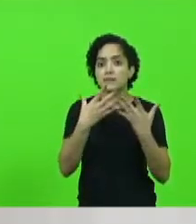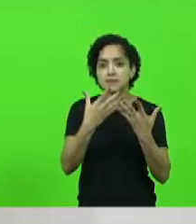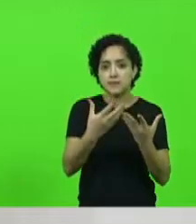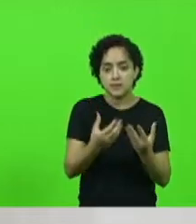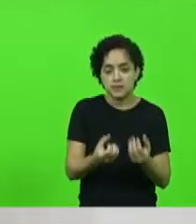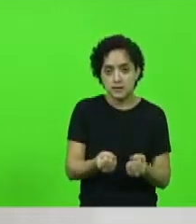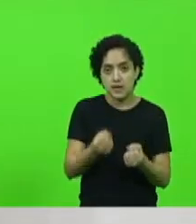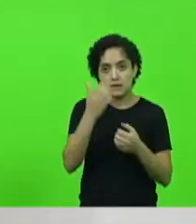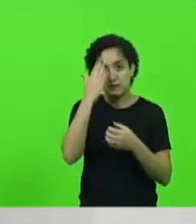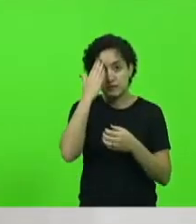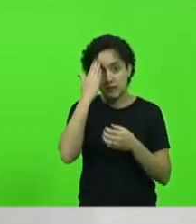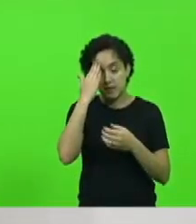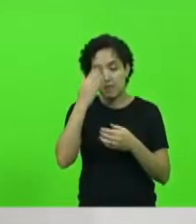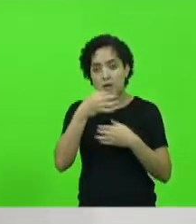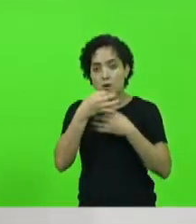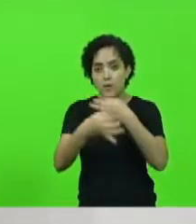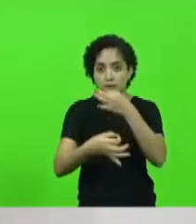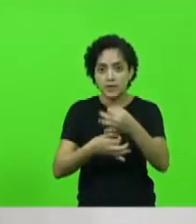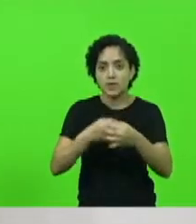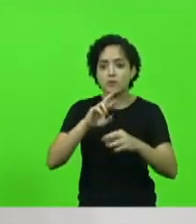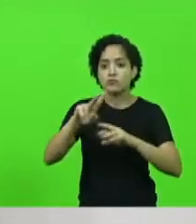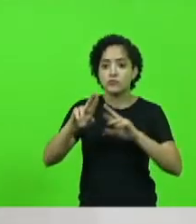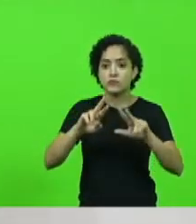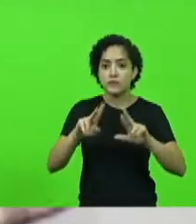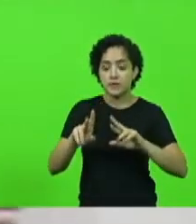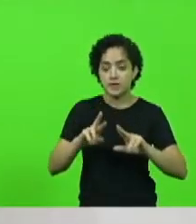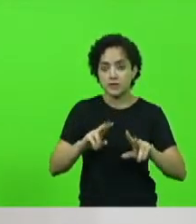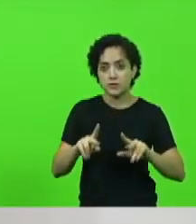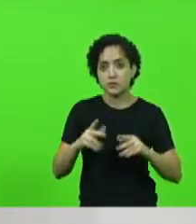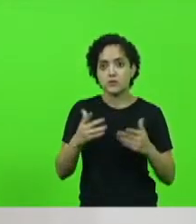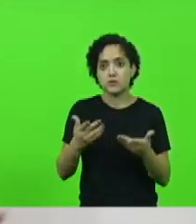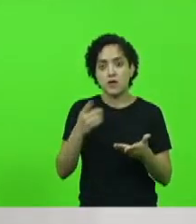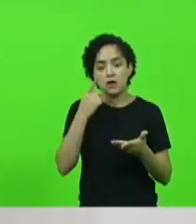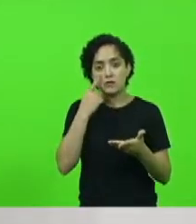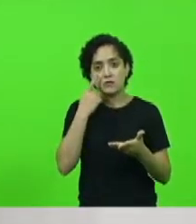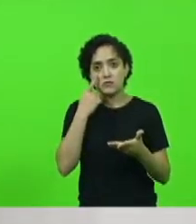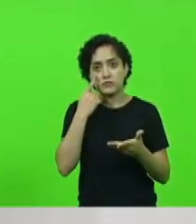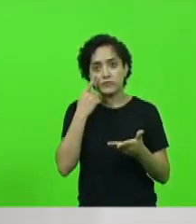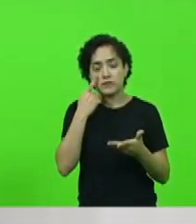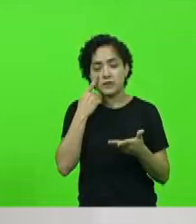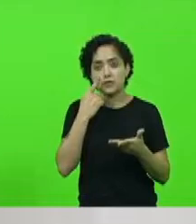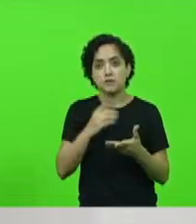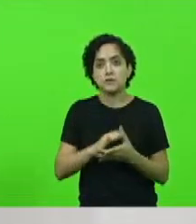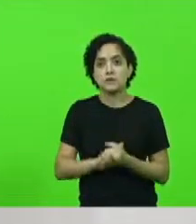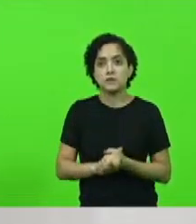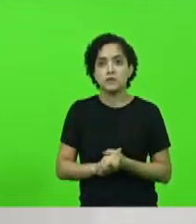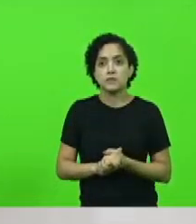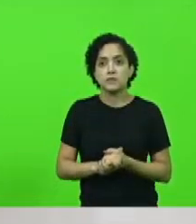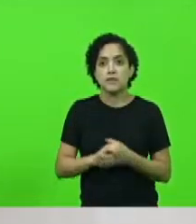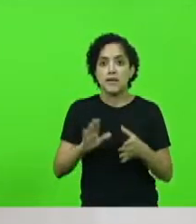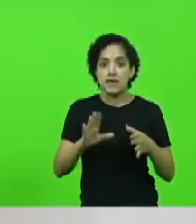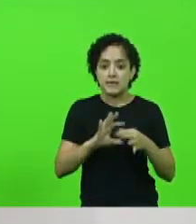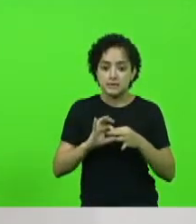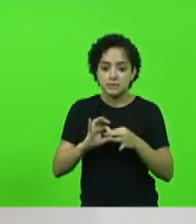a opinião dos outros aí. A gente vê que nessa